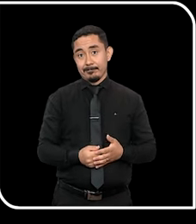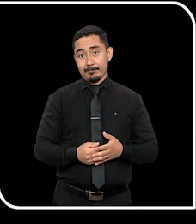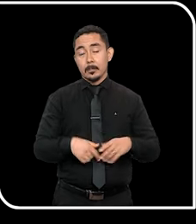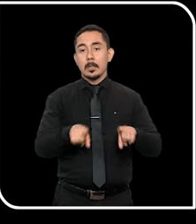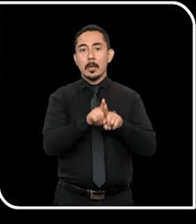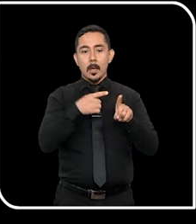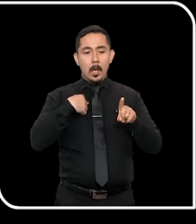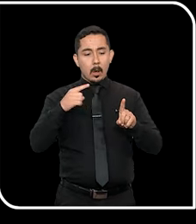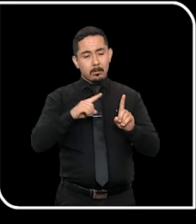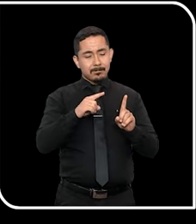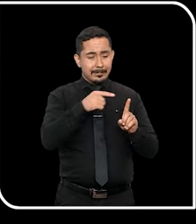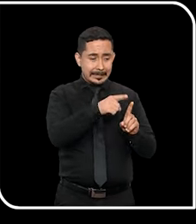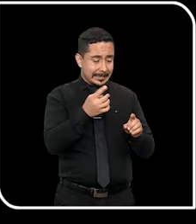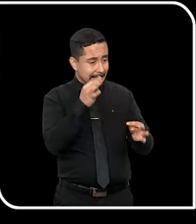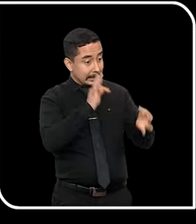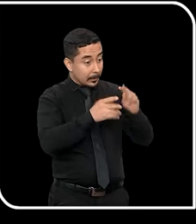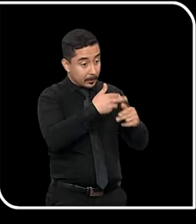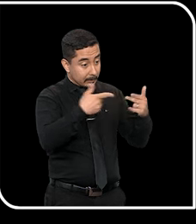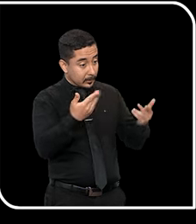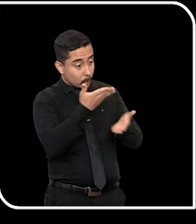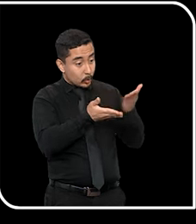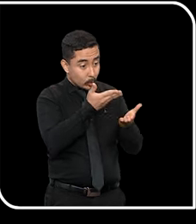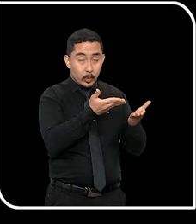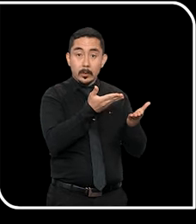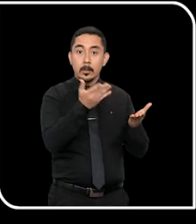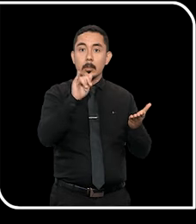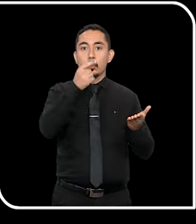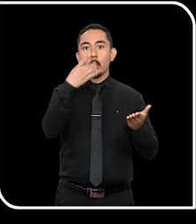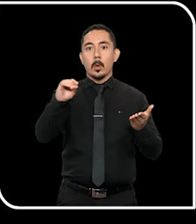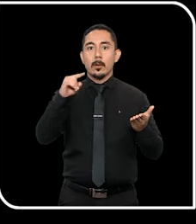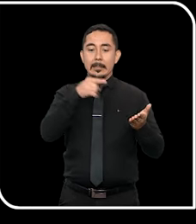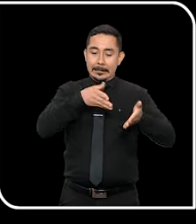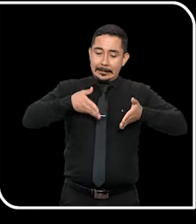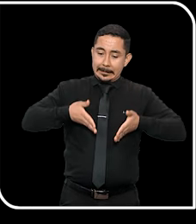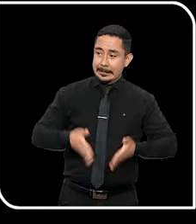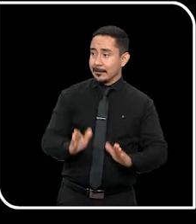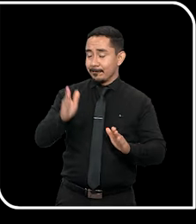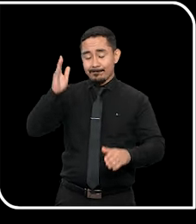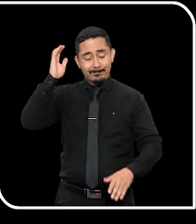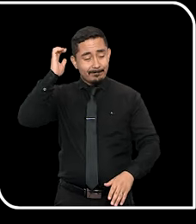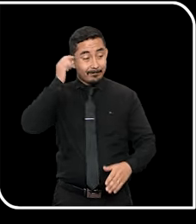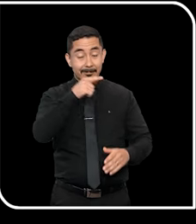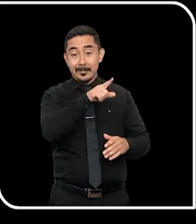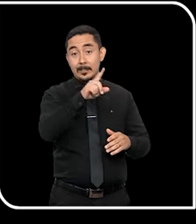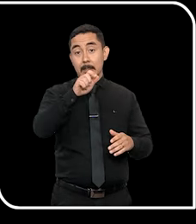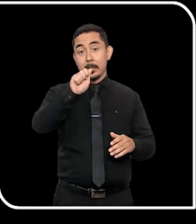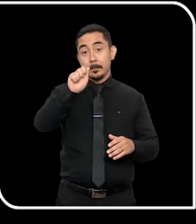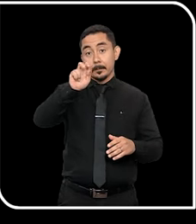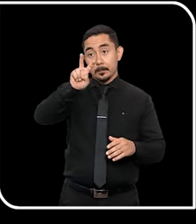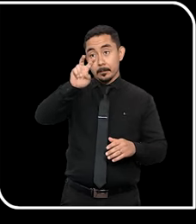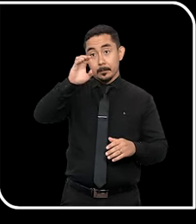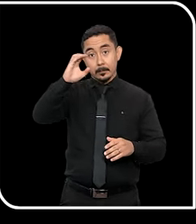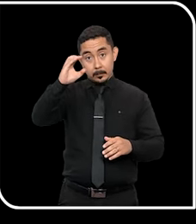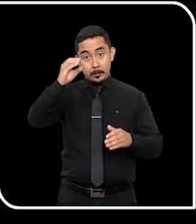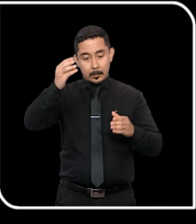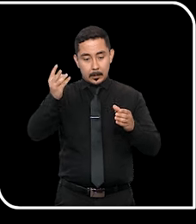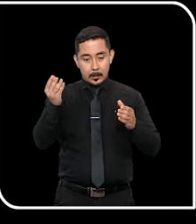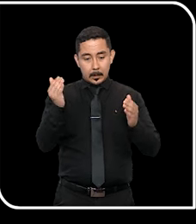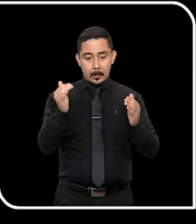grávida do João e quando o João nasceu o João nasce com a condição que ele tem ele teve um AVC